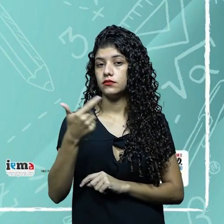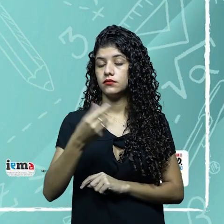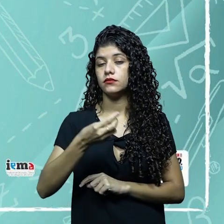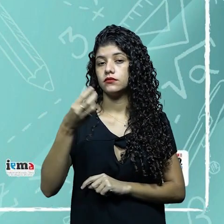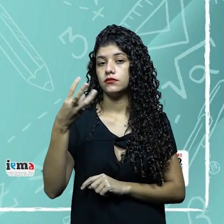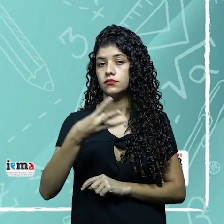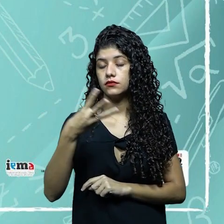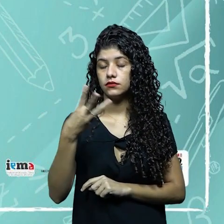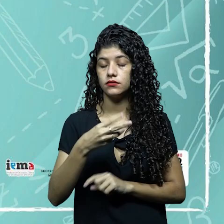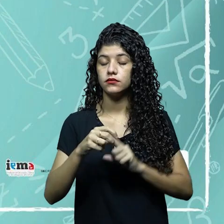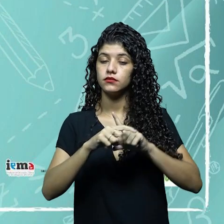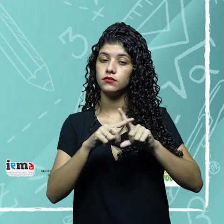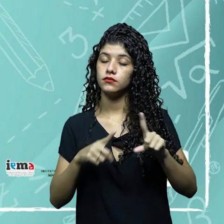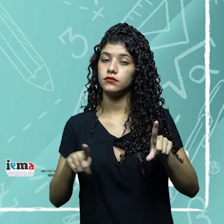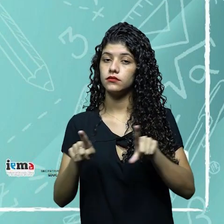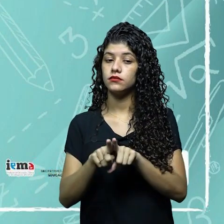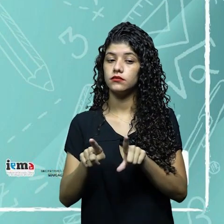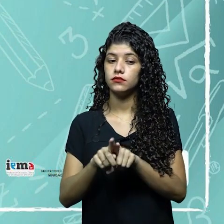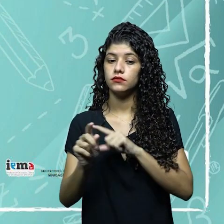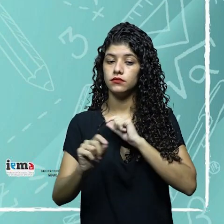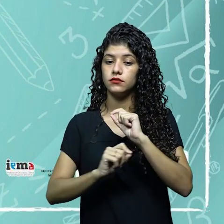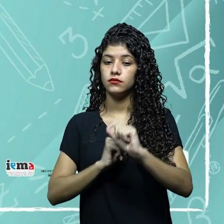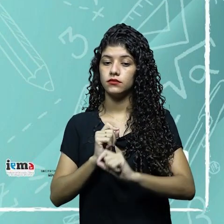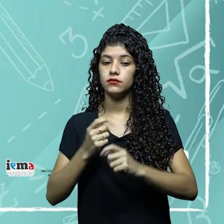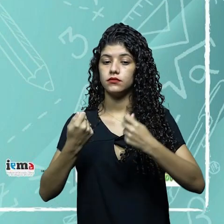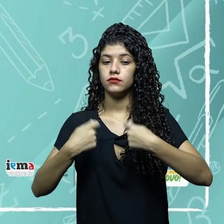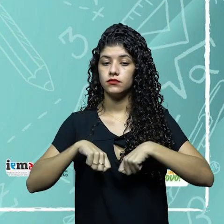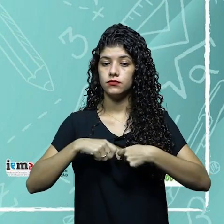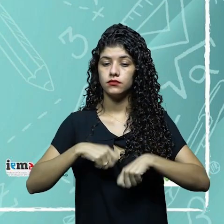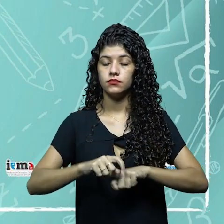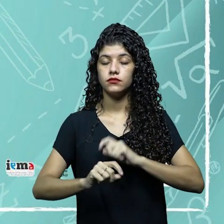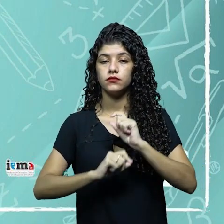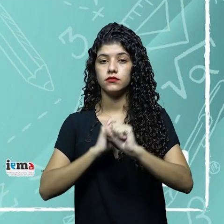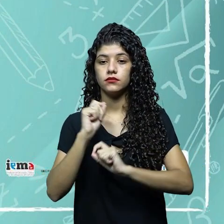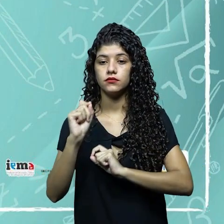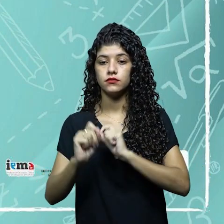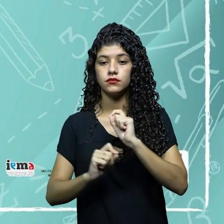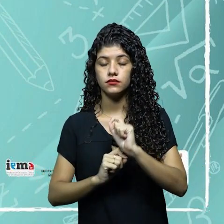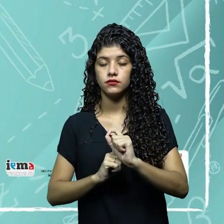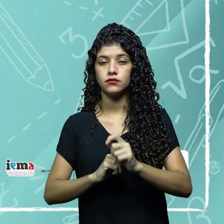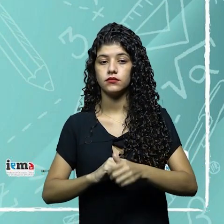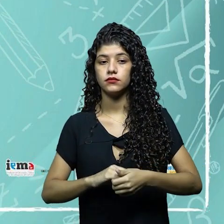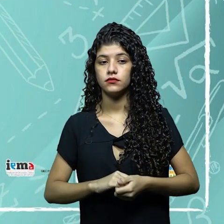ponto e no terceiro ponto, mas aqui você precisa